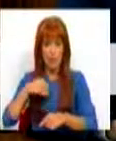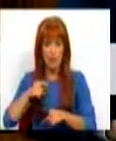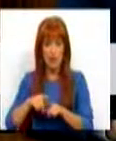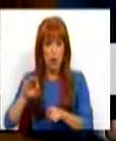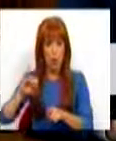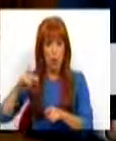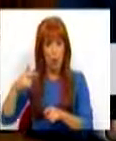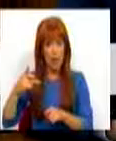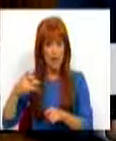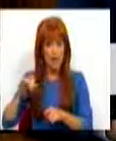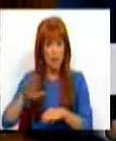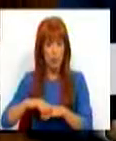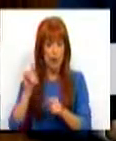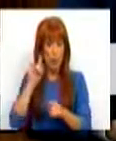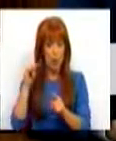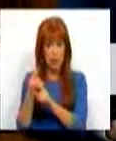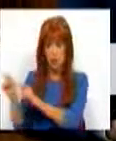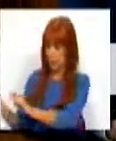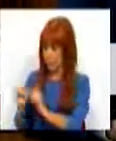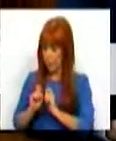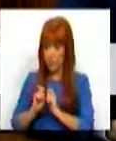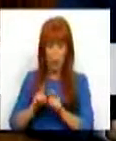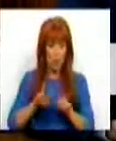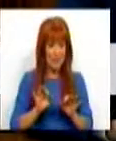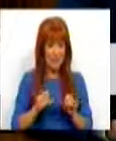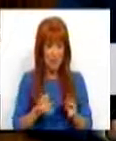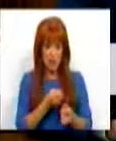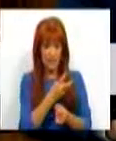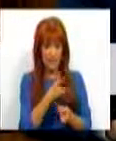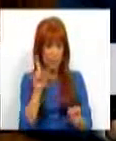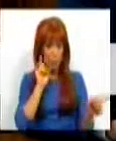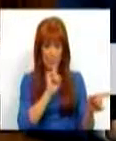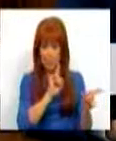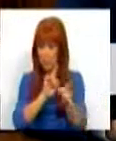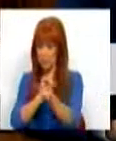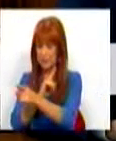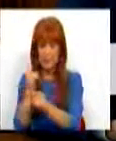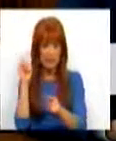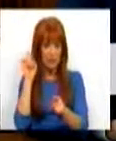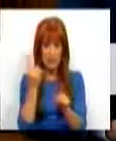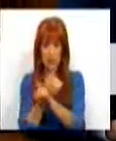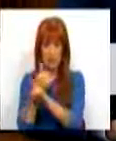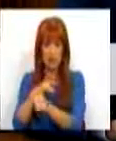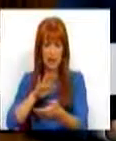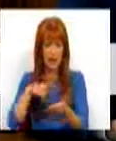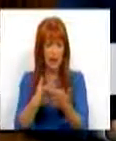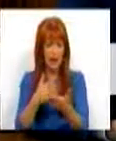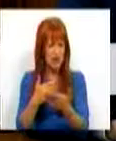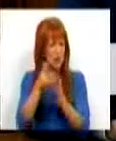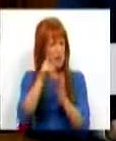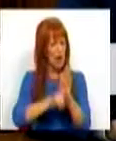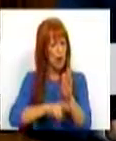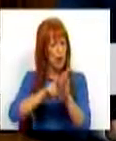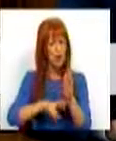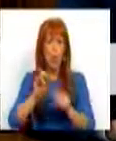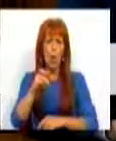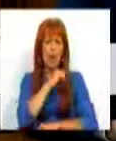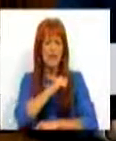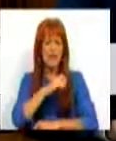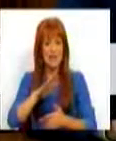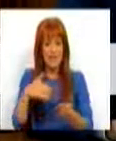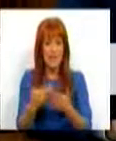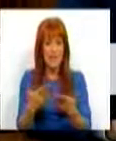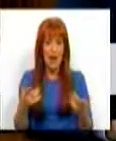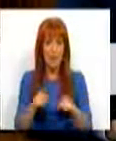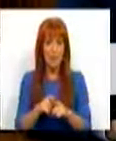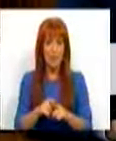a obter pela venda desses ativos. Em termos a título de exemplo, e passaram 3 meses e nós temos já um